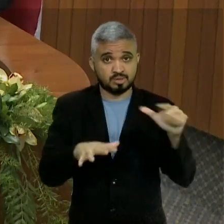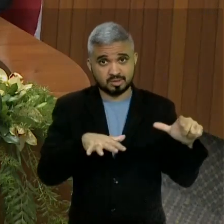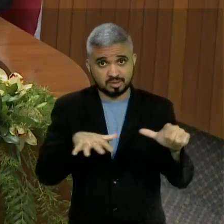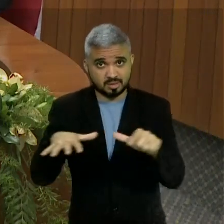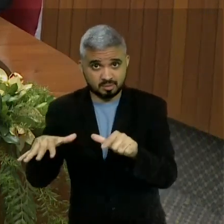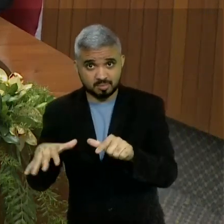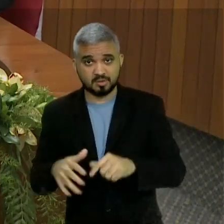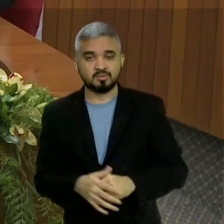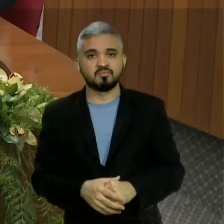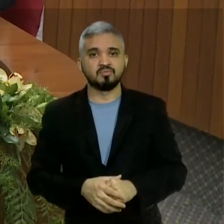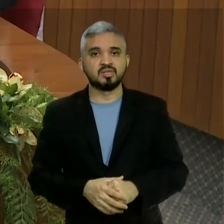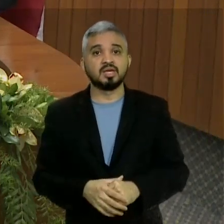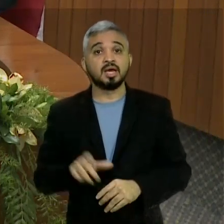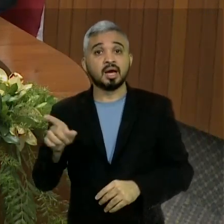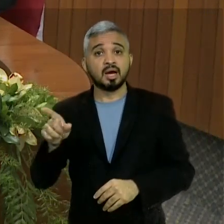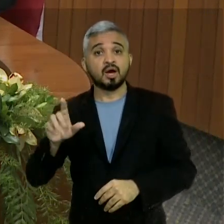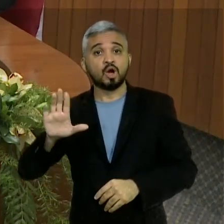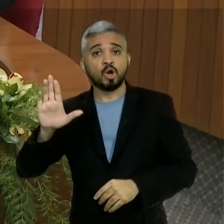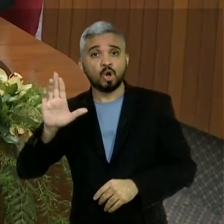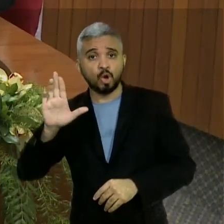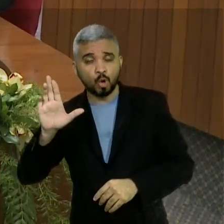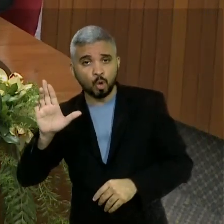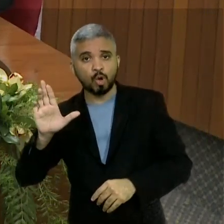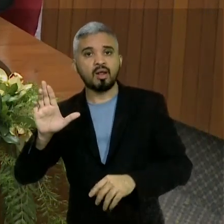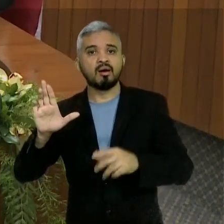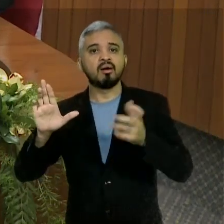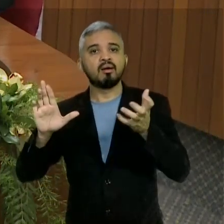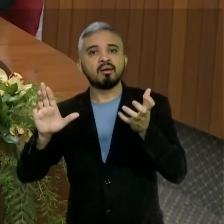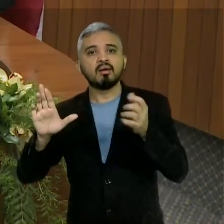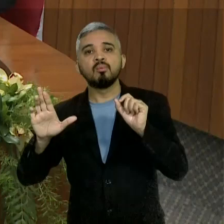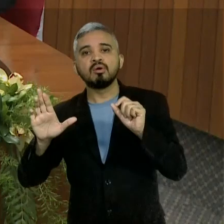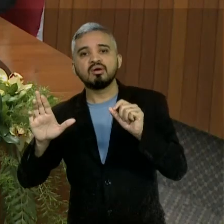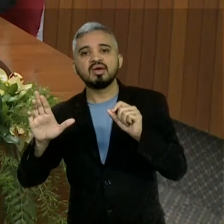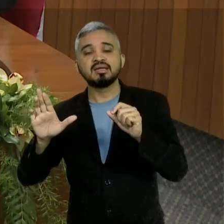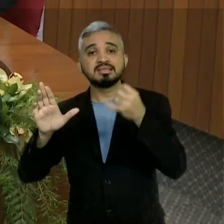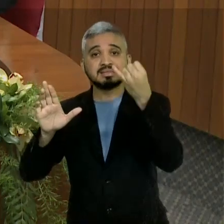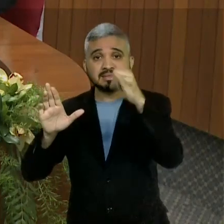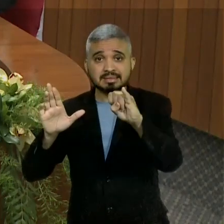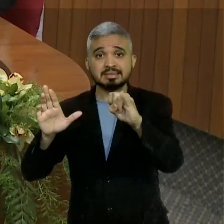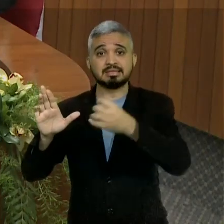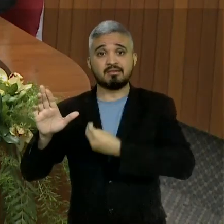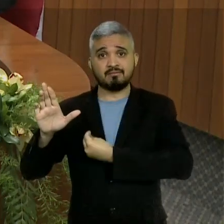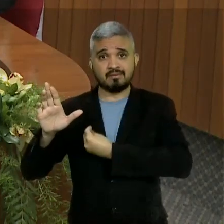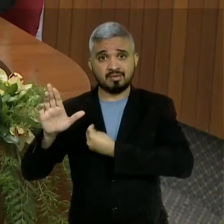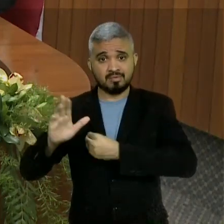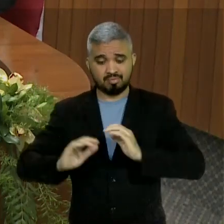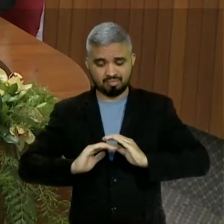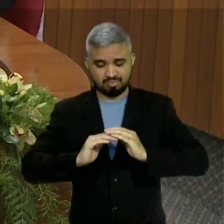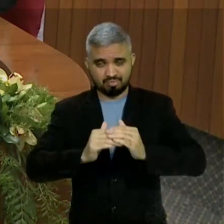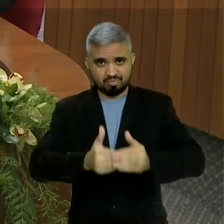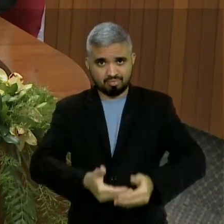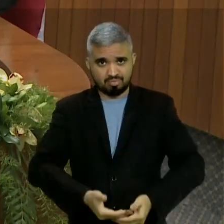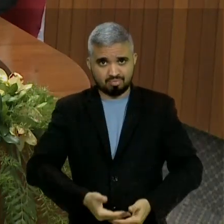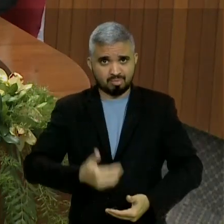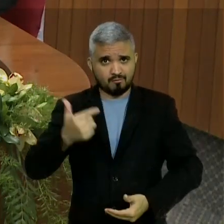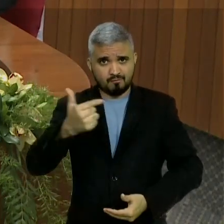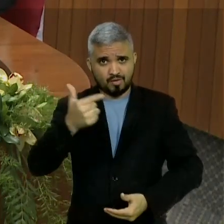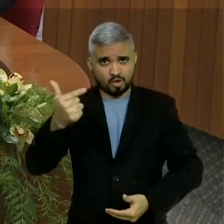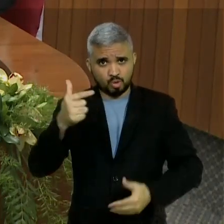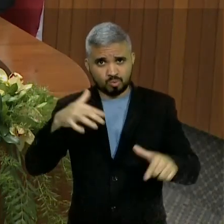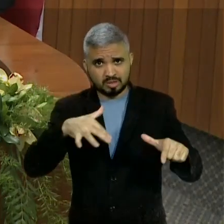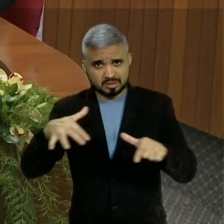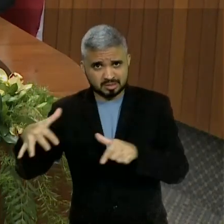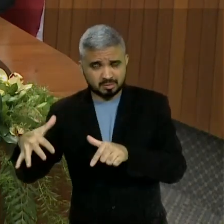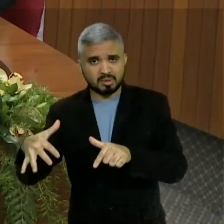que está vivo viável seja assassinado com uma agulha no coração então assim é um governo do